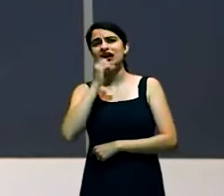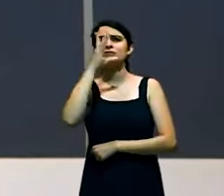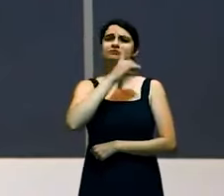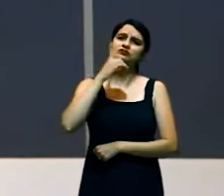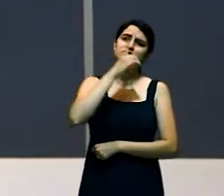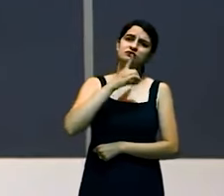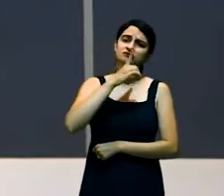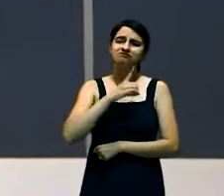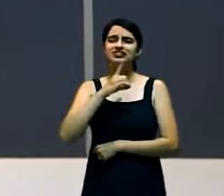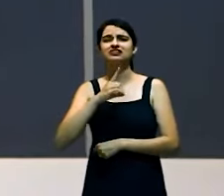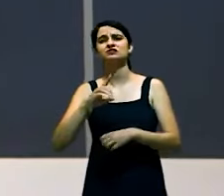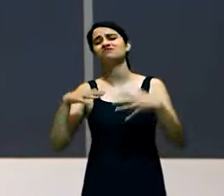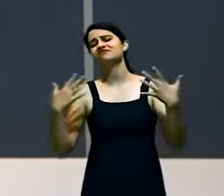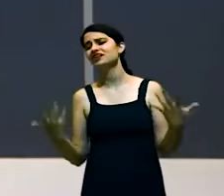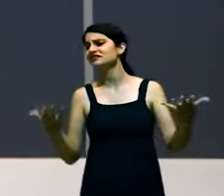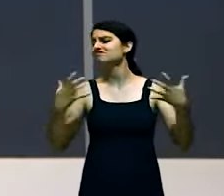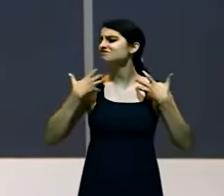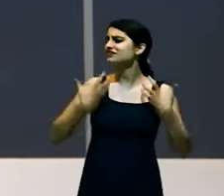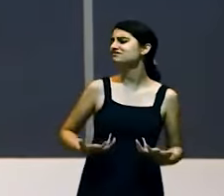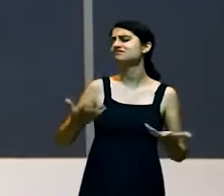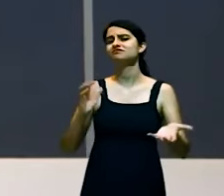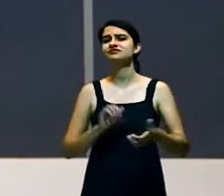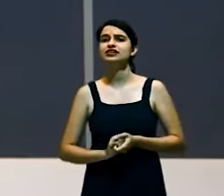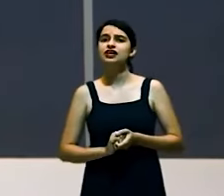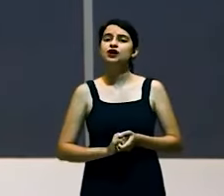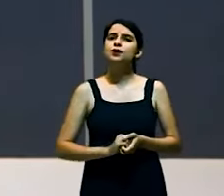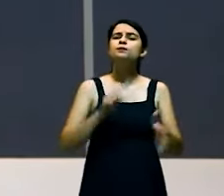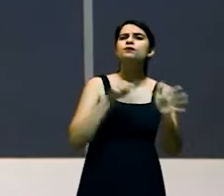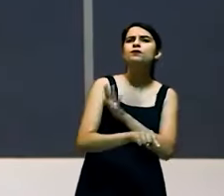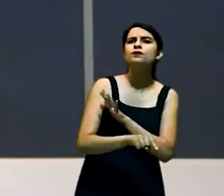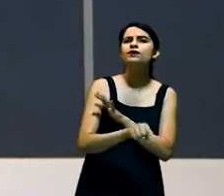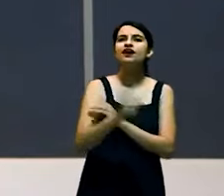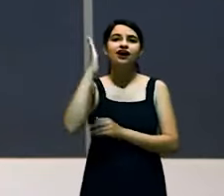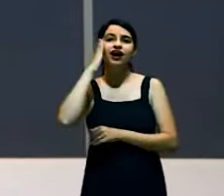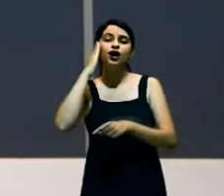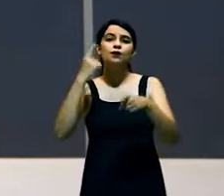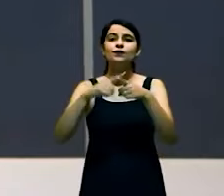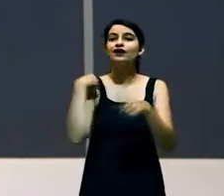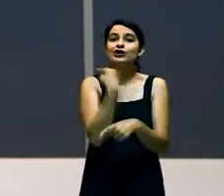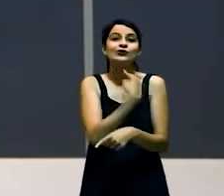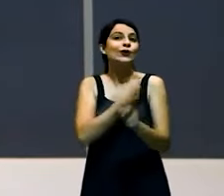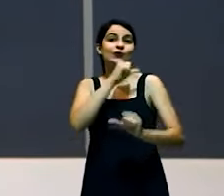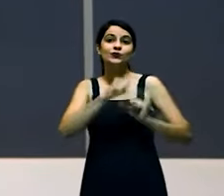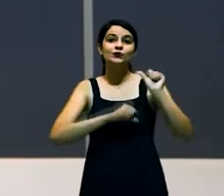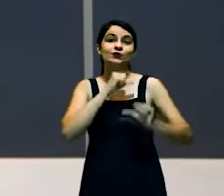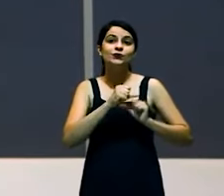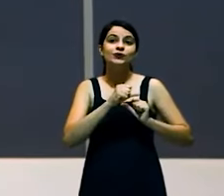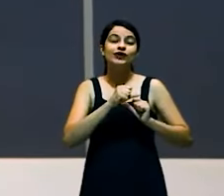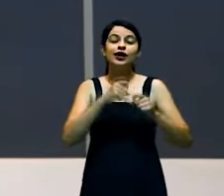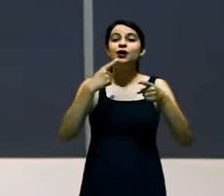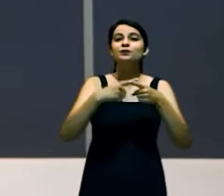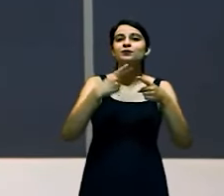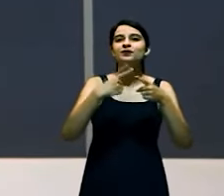semana. Mas sabe por que a gente não muda? Porque a gente tem um problema de estabelecer na nossa vida e